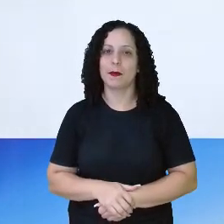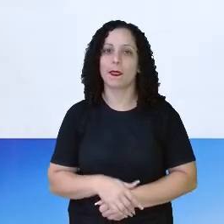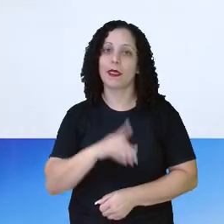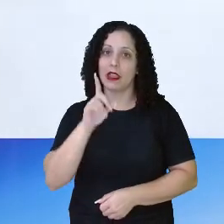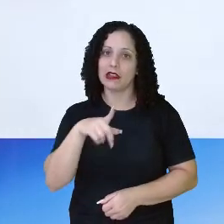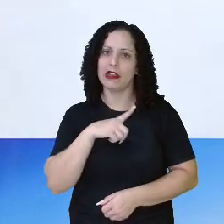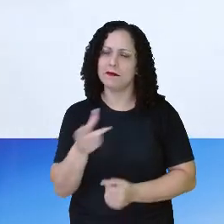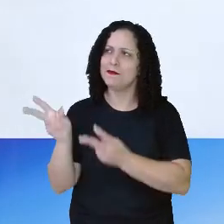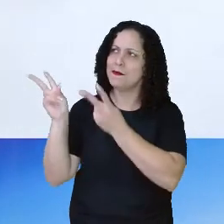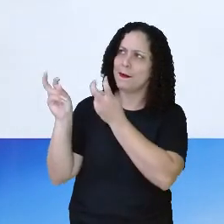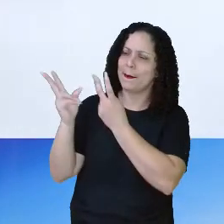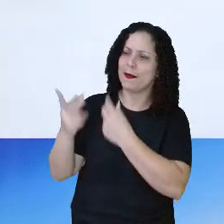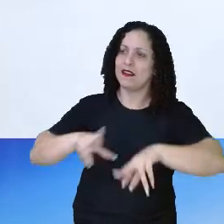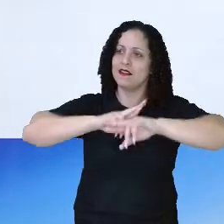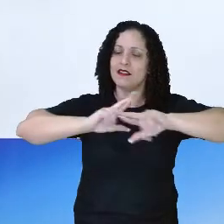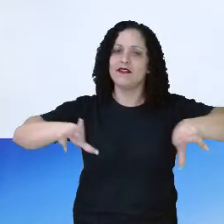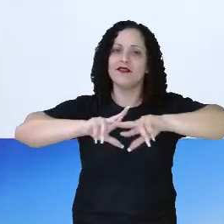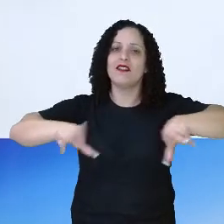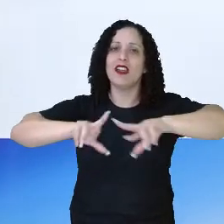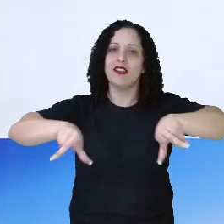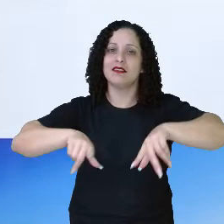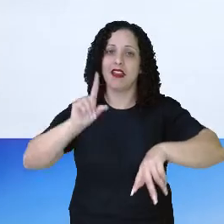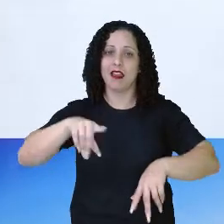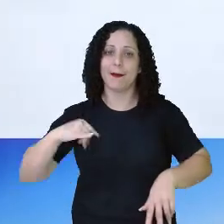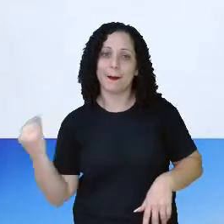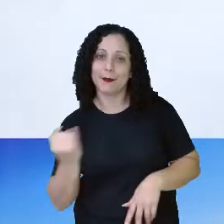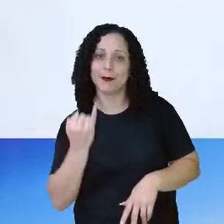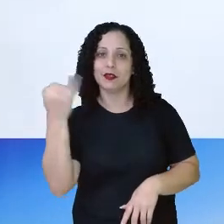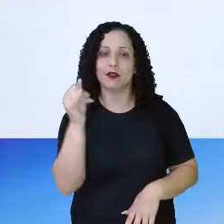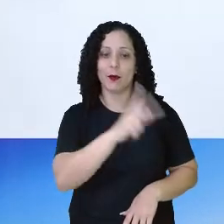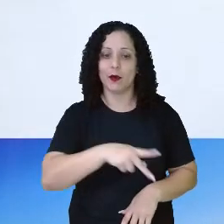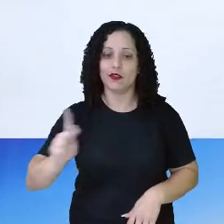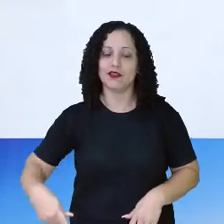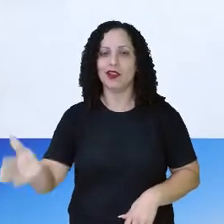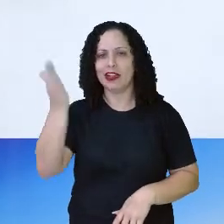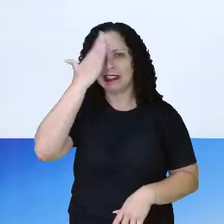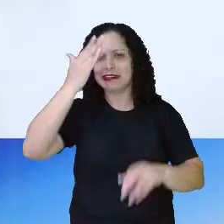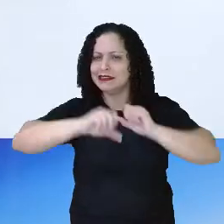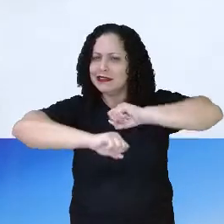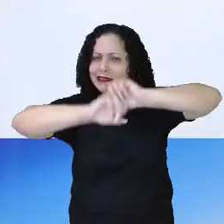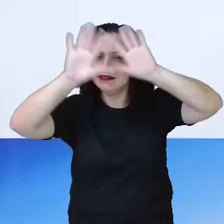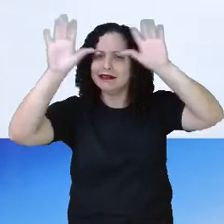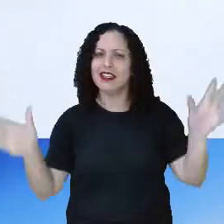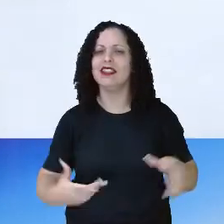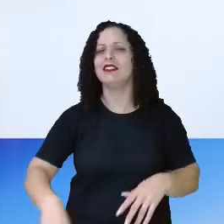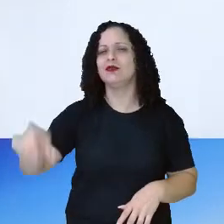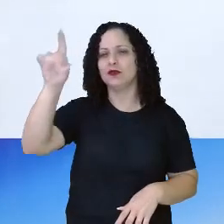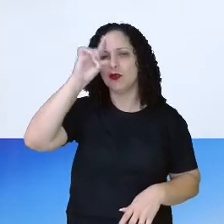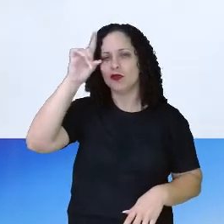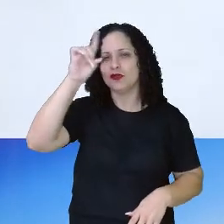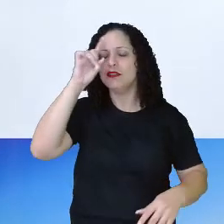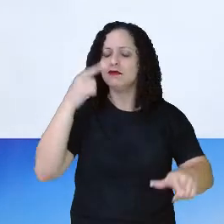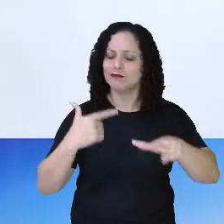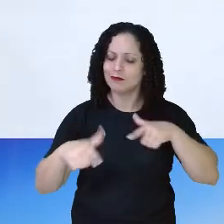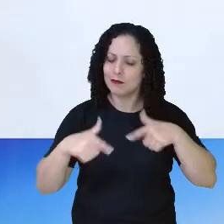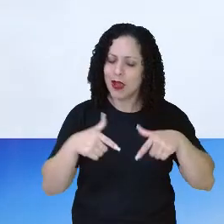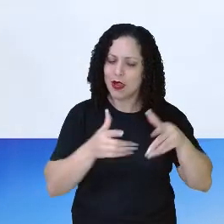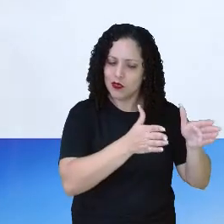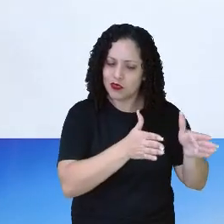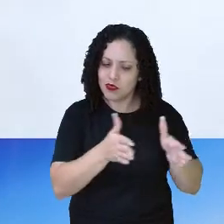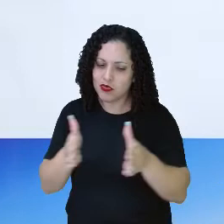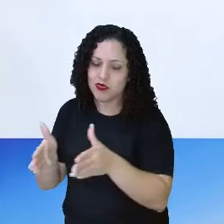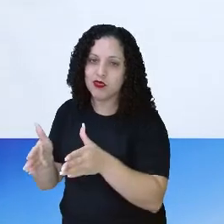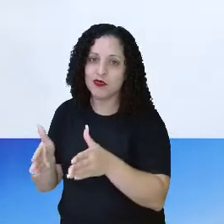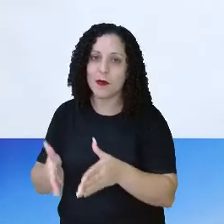diferença entre as duas, que é importante o professor compreender para que no seu dia a dia ele aplique da melhor maneira